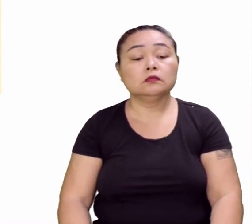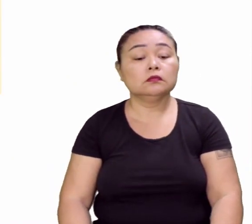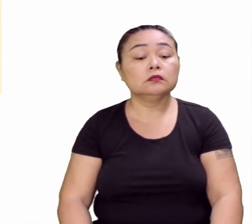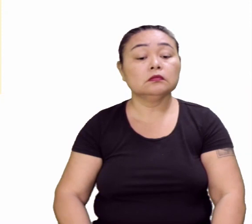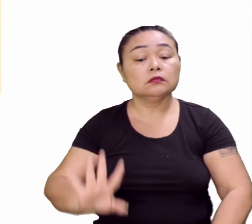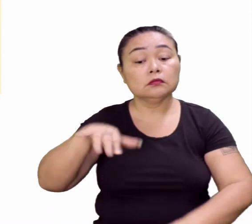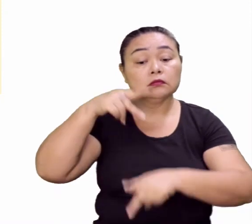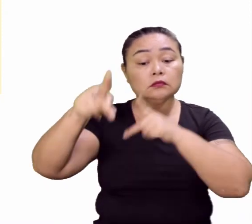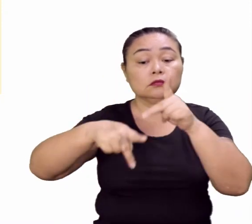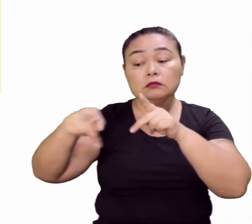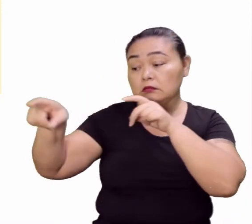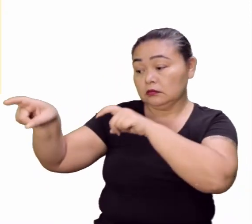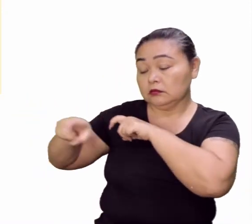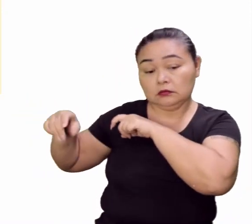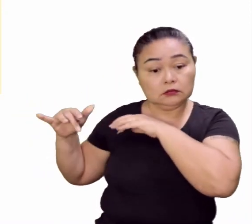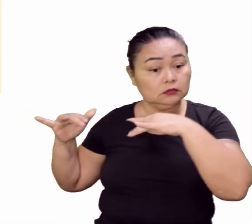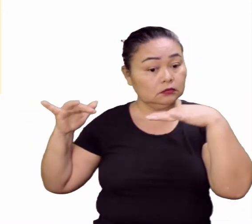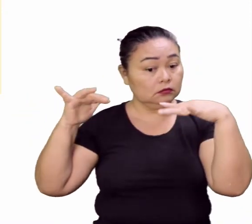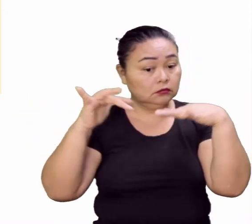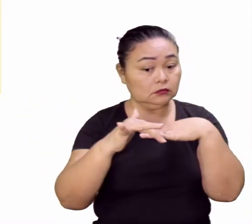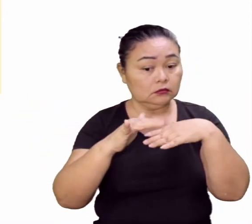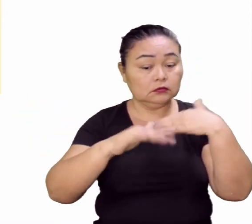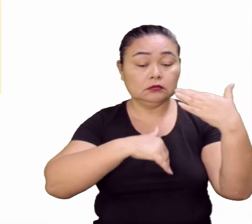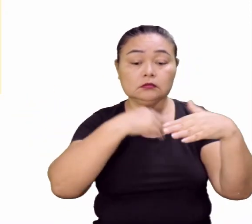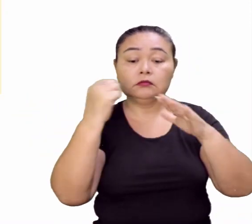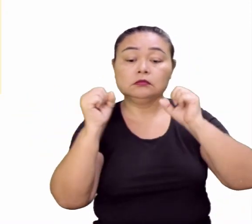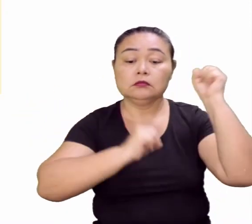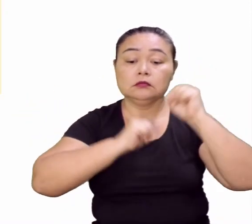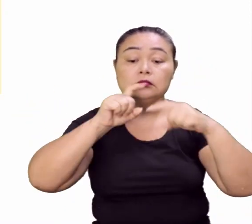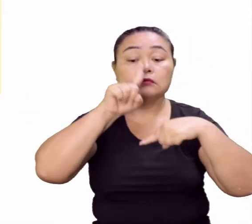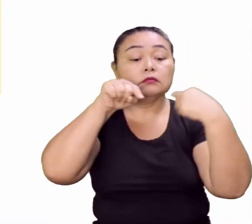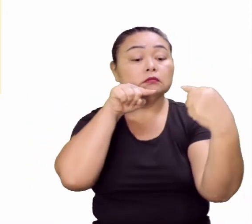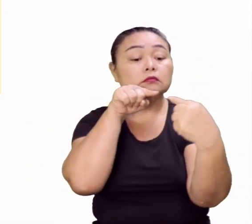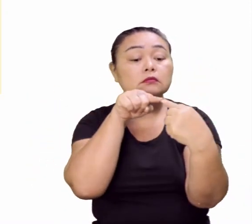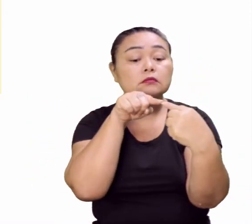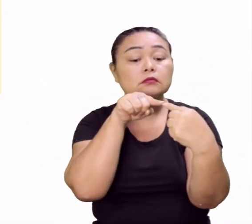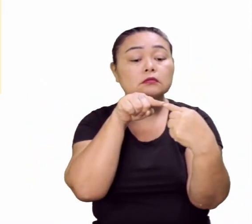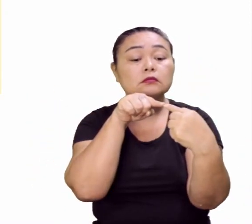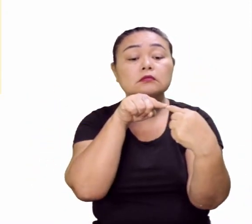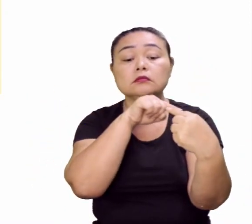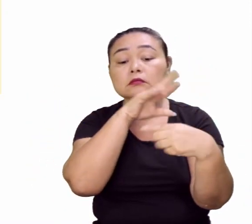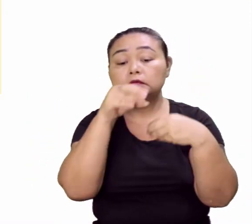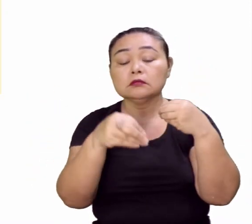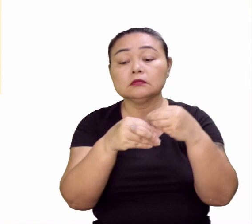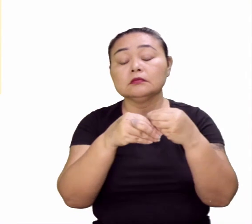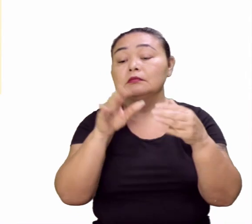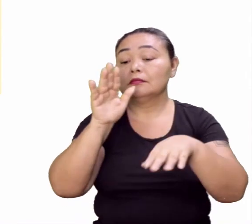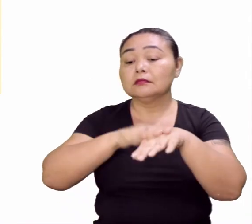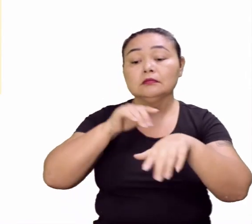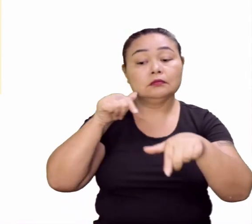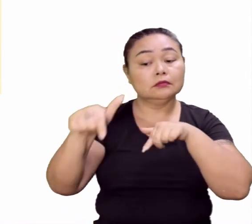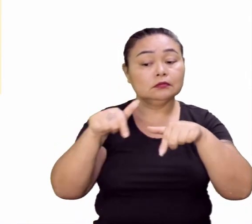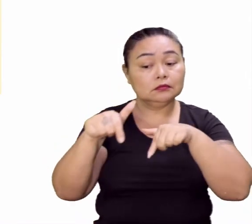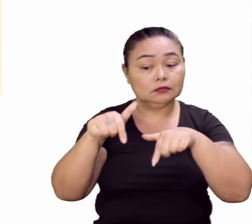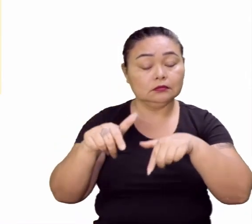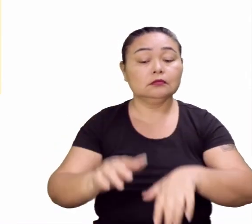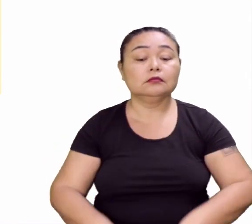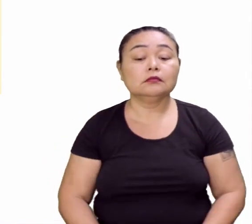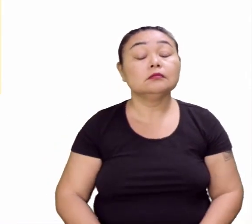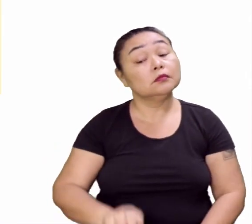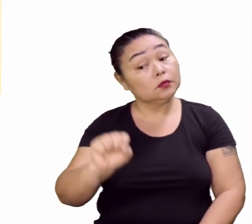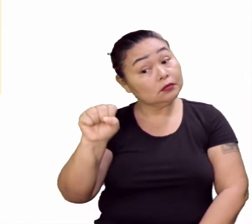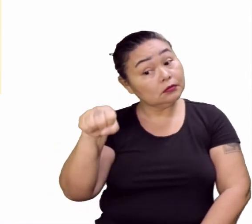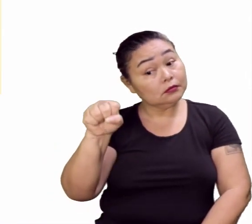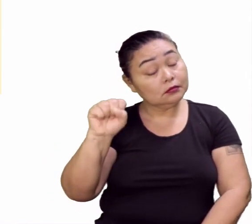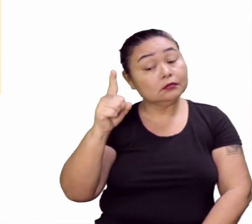Ao atrair a população do campo para a cidade, o processo industrial visava apenas suprir as necessidades de mão de obra. Sim,